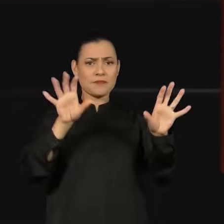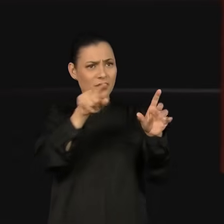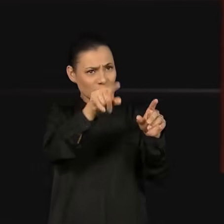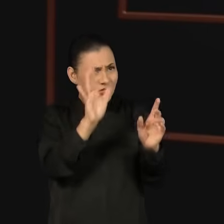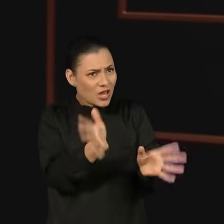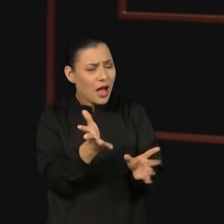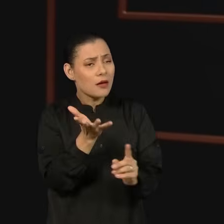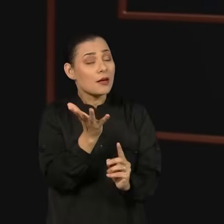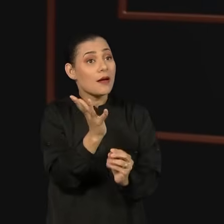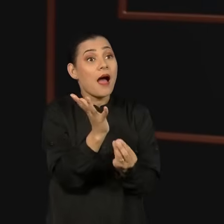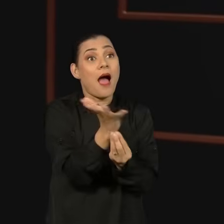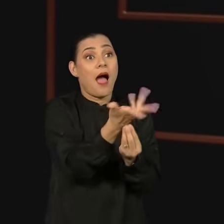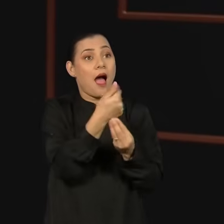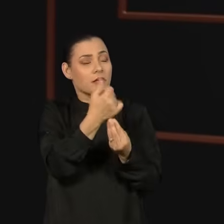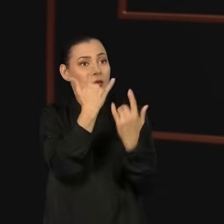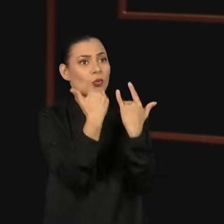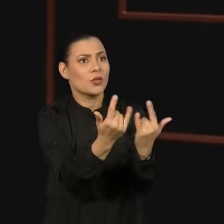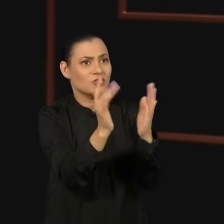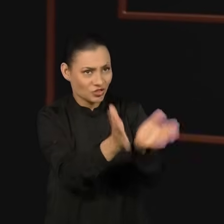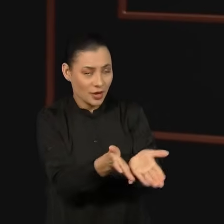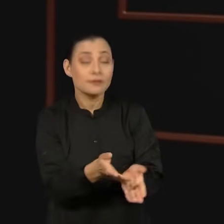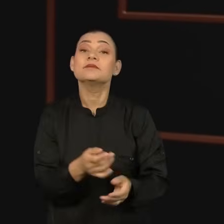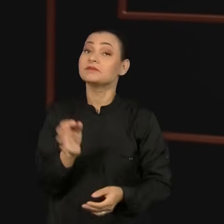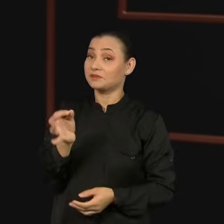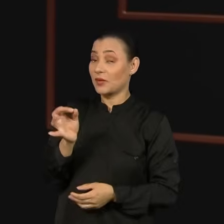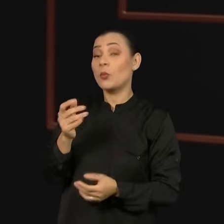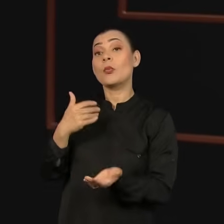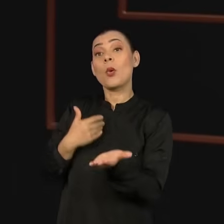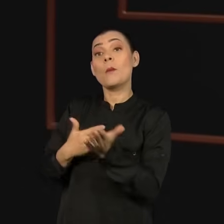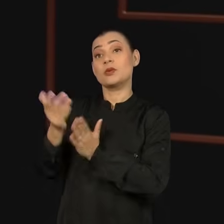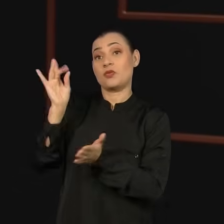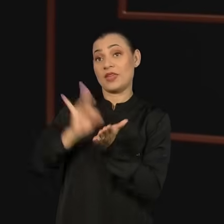pelas artes. Porque assim, tudo começou que